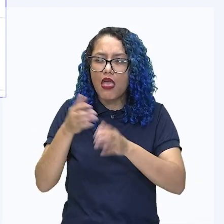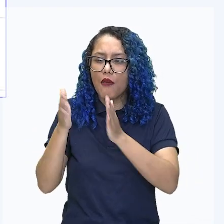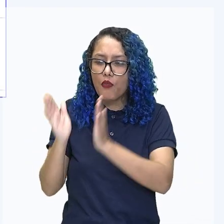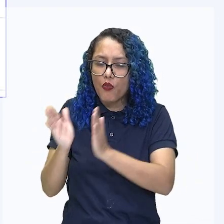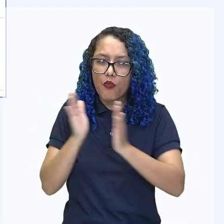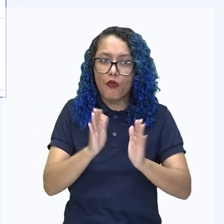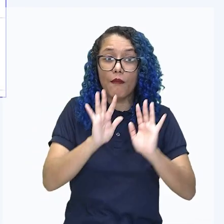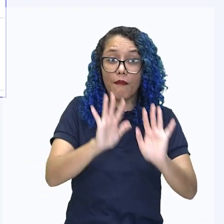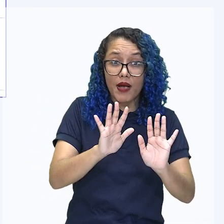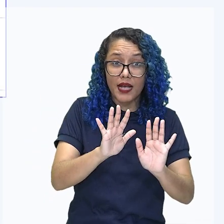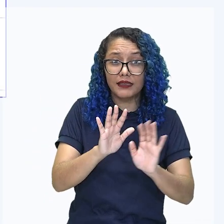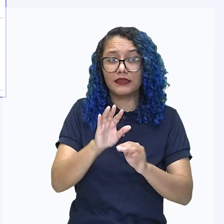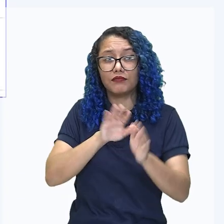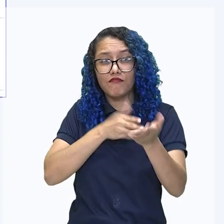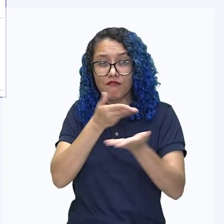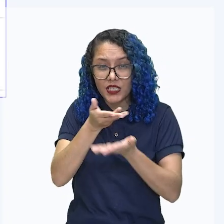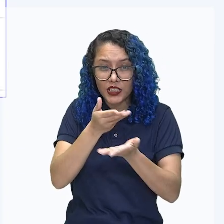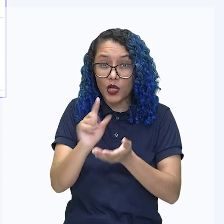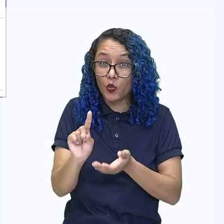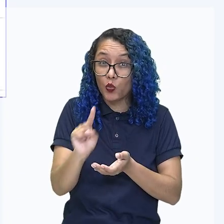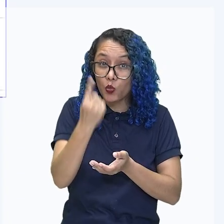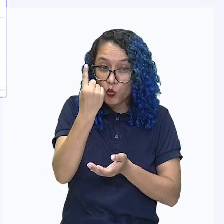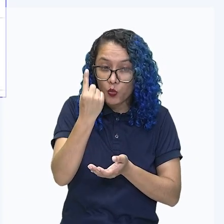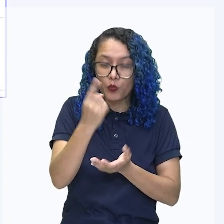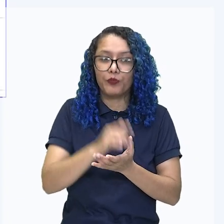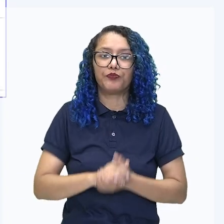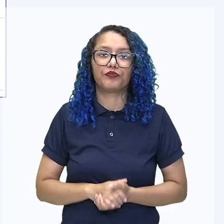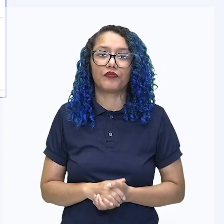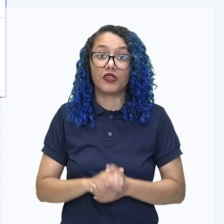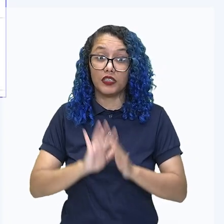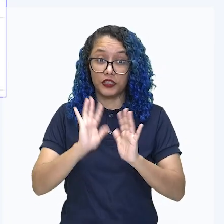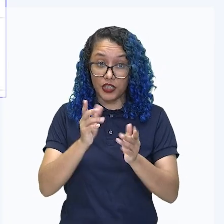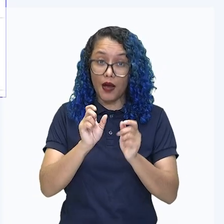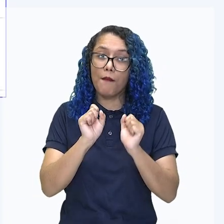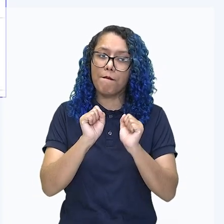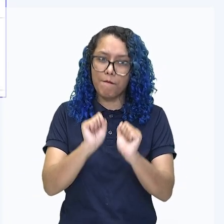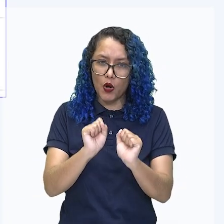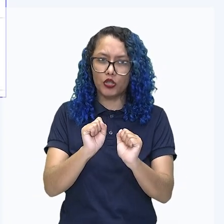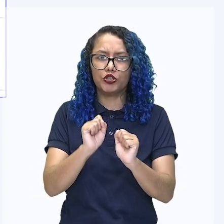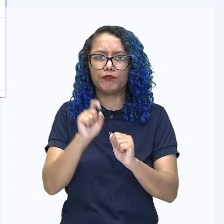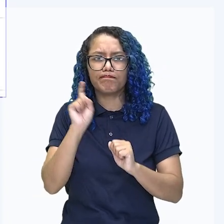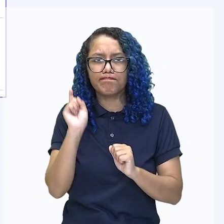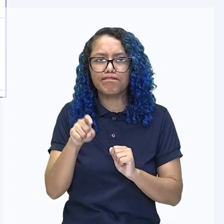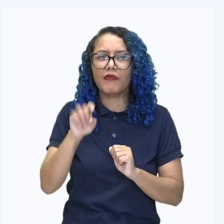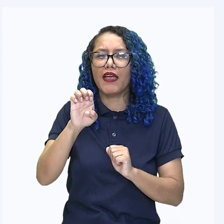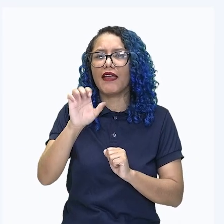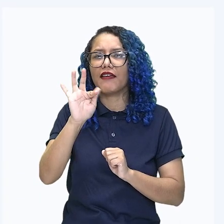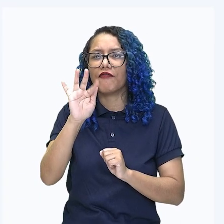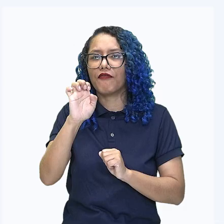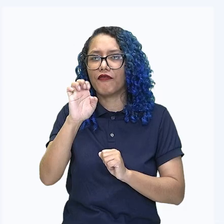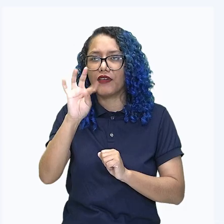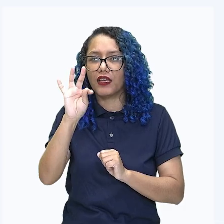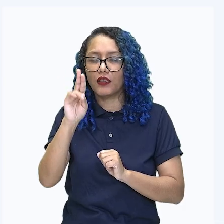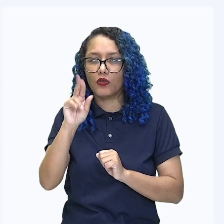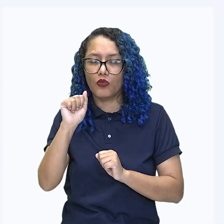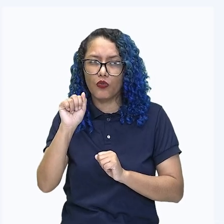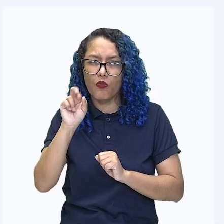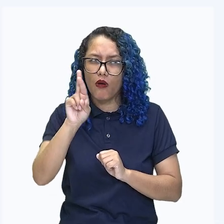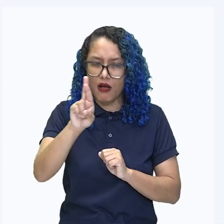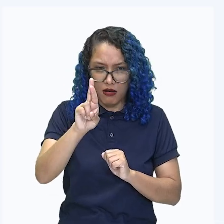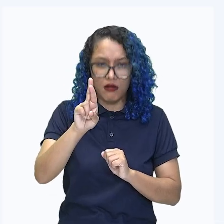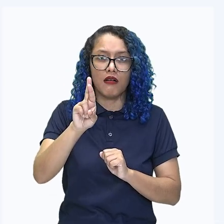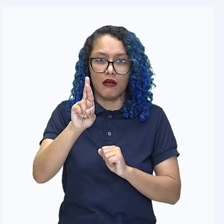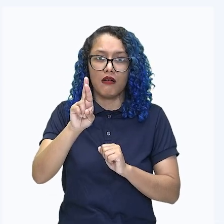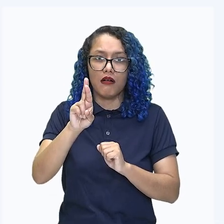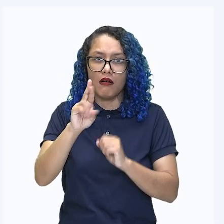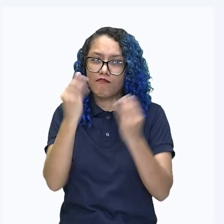é único. Selecionou único, cliquei ali em efetuar lançamento. Quando eu clico em efetuar lançamento, a próxima tela que a gente